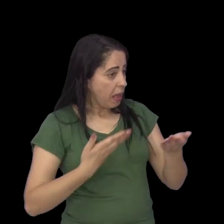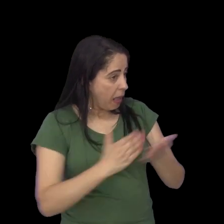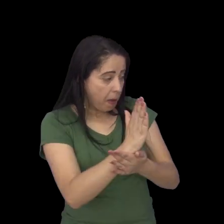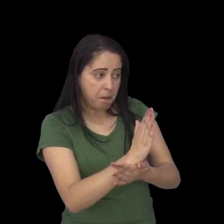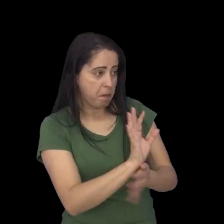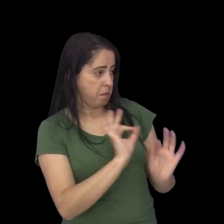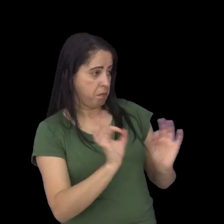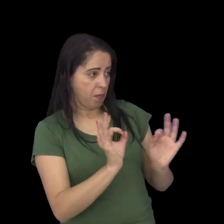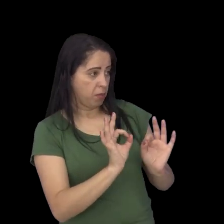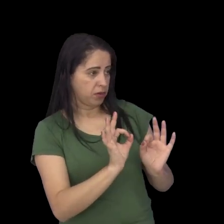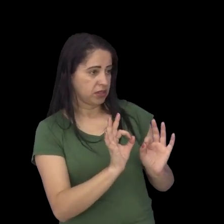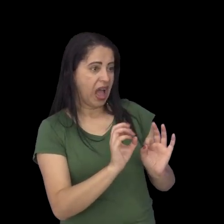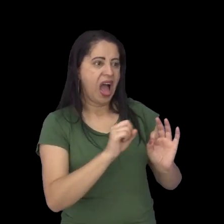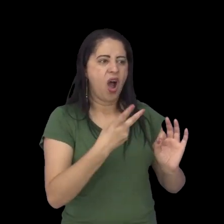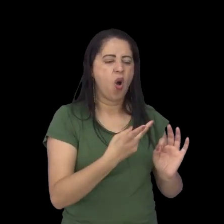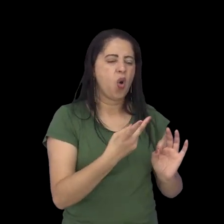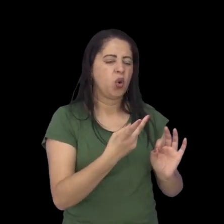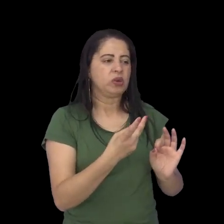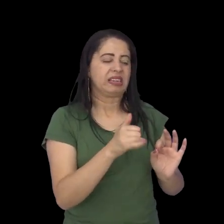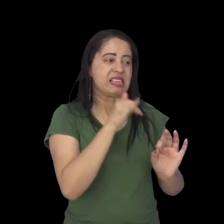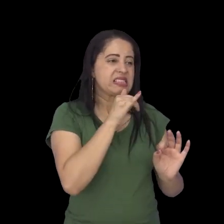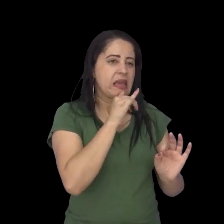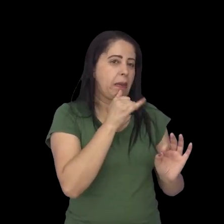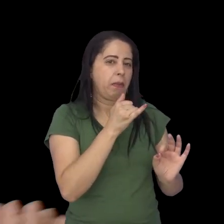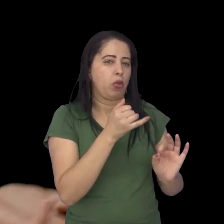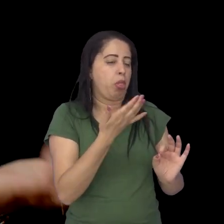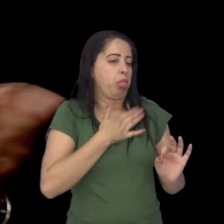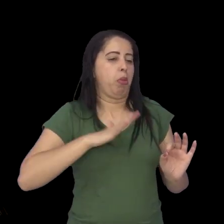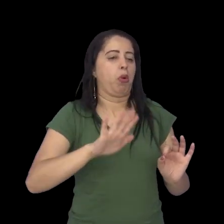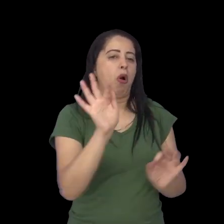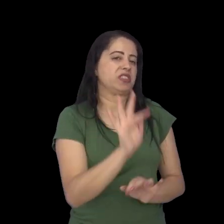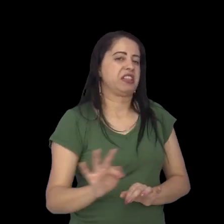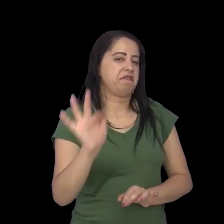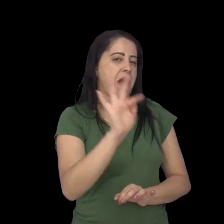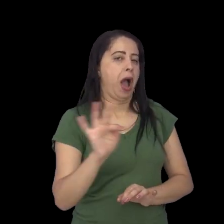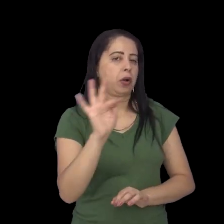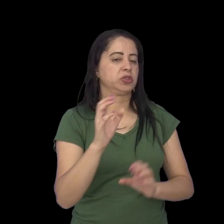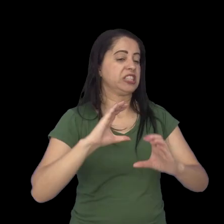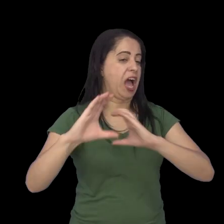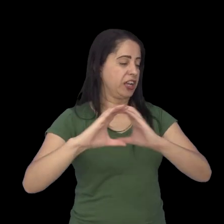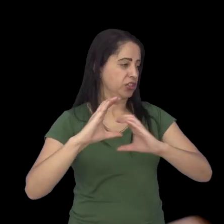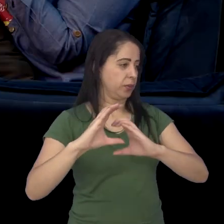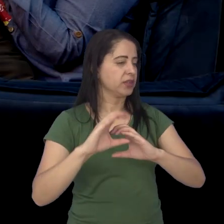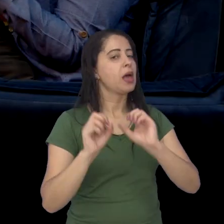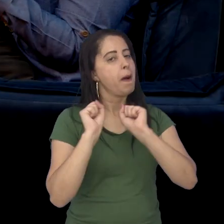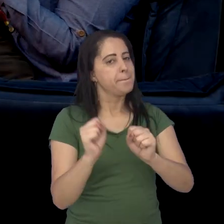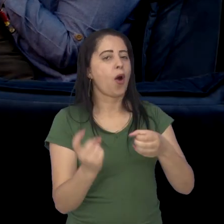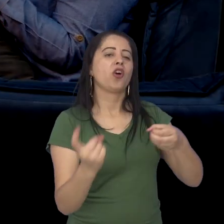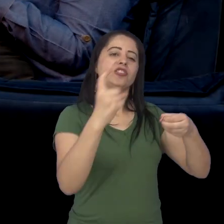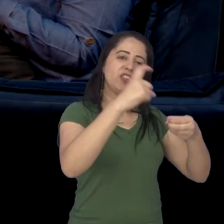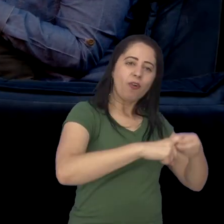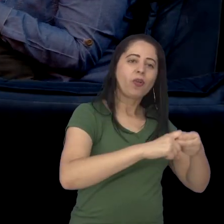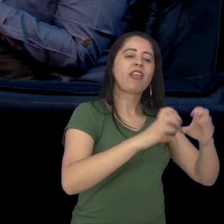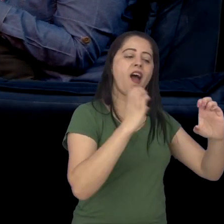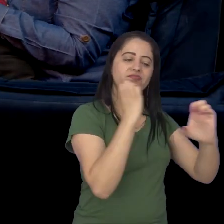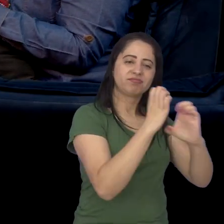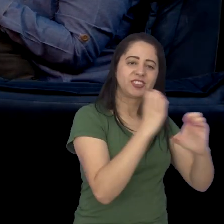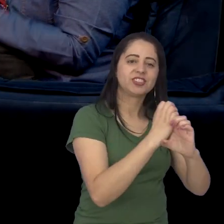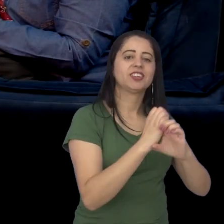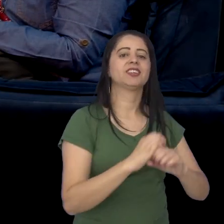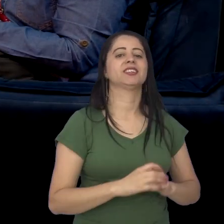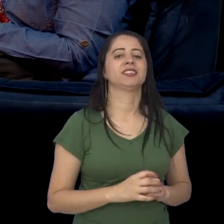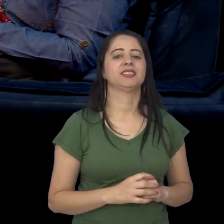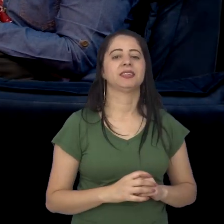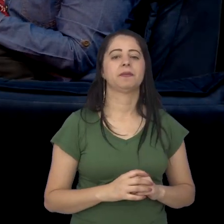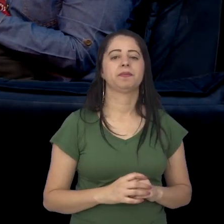no vestibular ou se eu não gostasse da faculdade, para eu voltar lá para engenharia, tinha uma torcida contra, que a minha vaga estava